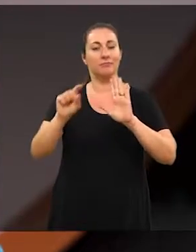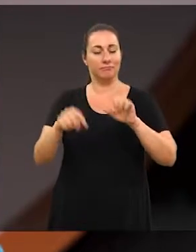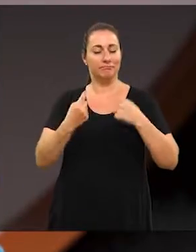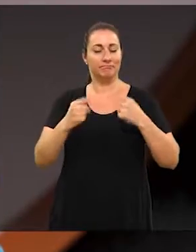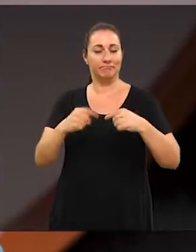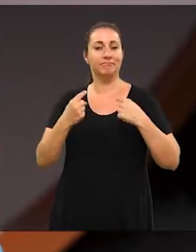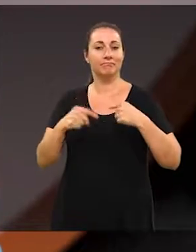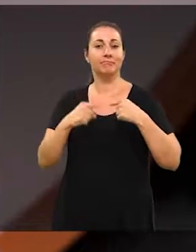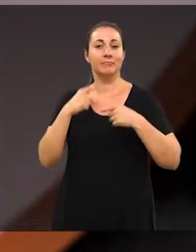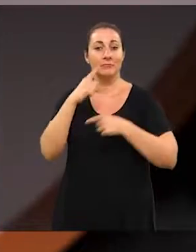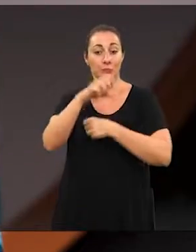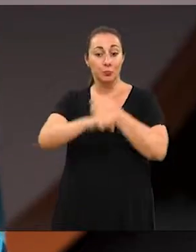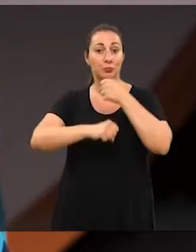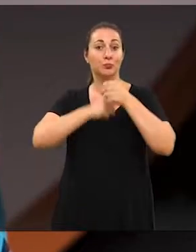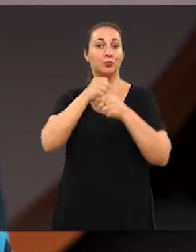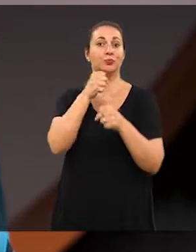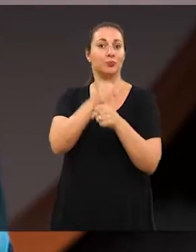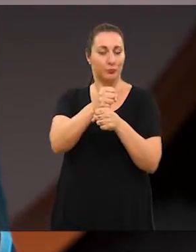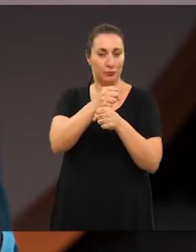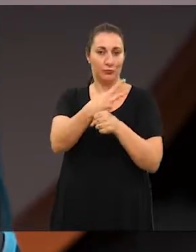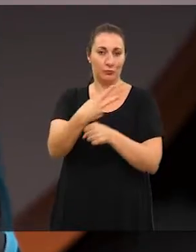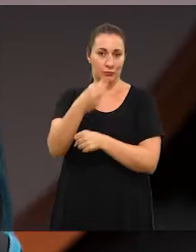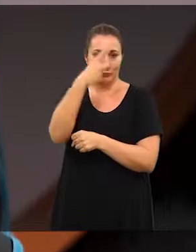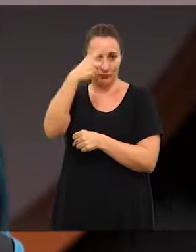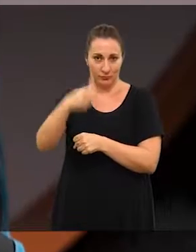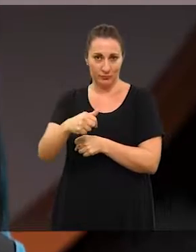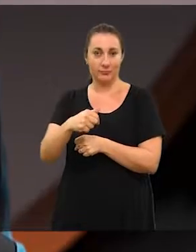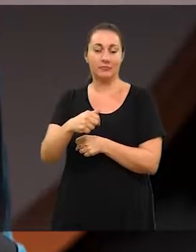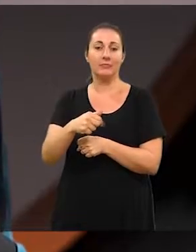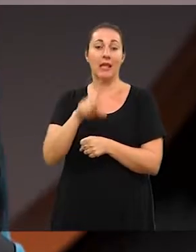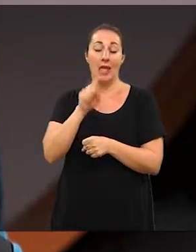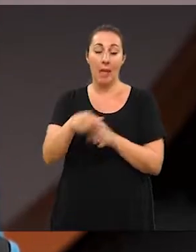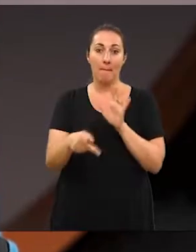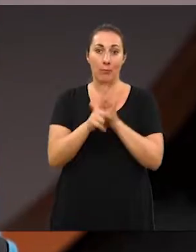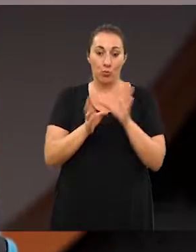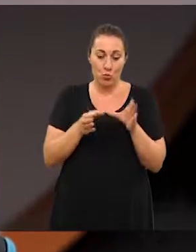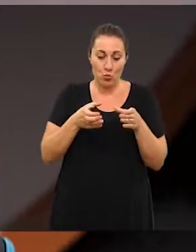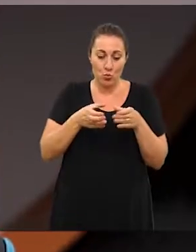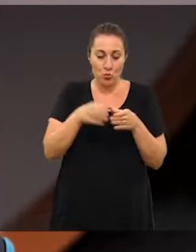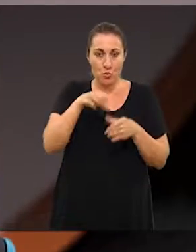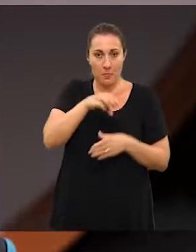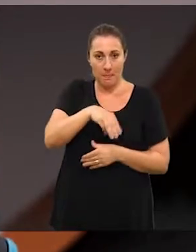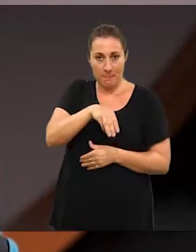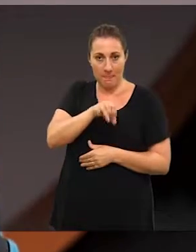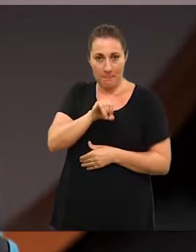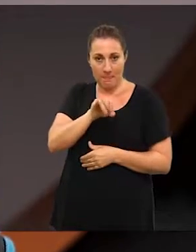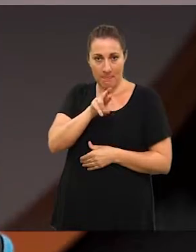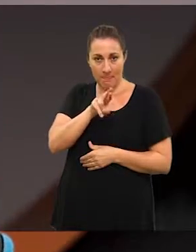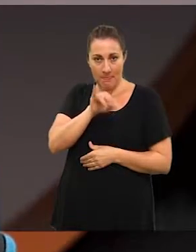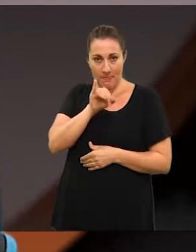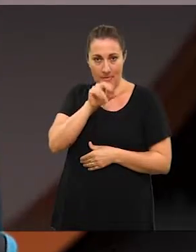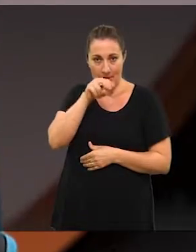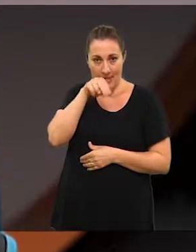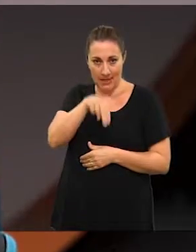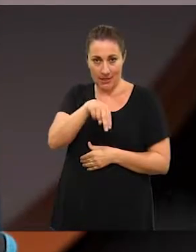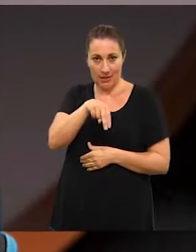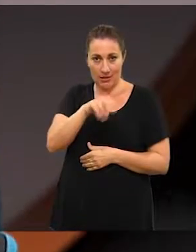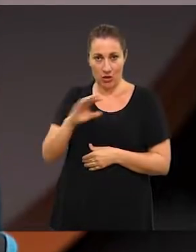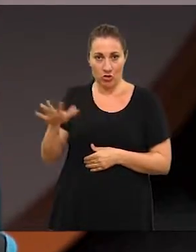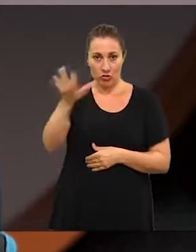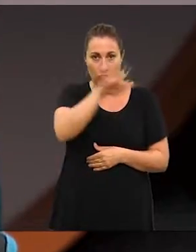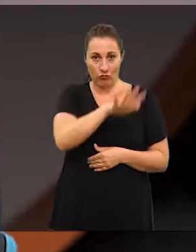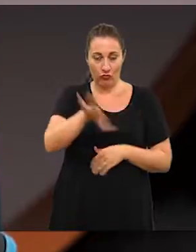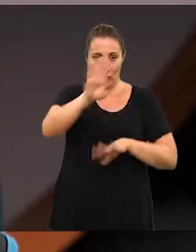desafio, né, para o ano que vem. E ele contempla a categoria Mirim. de todas as nossas escolas,